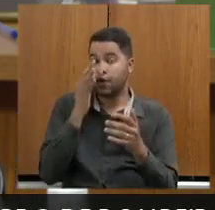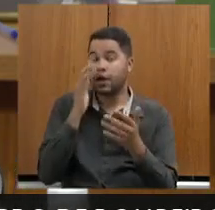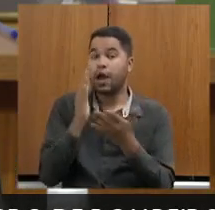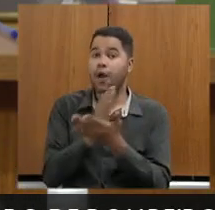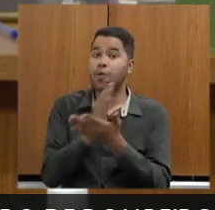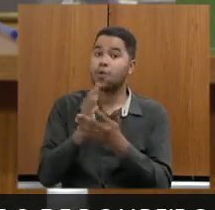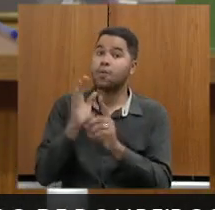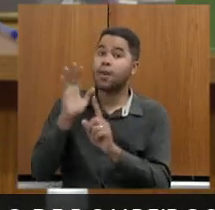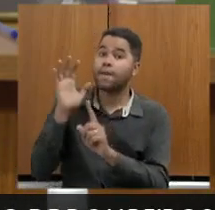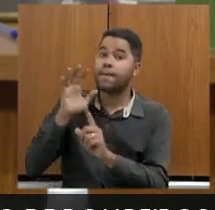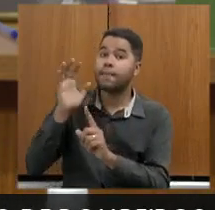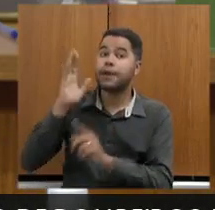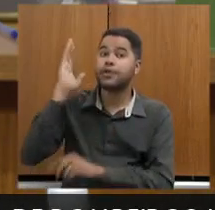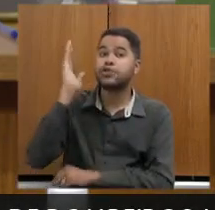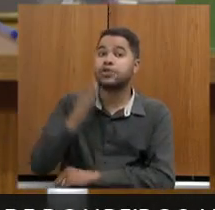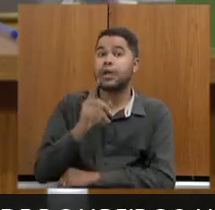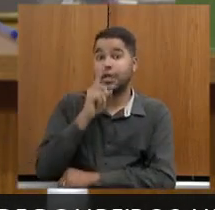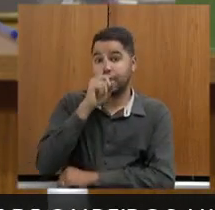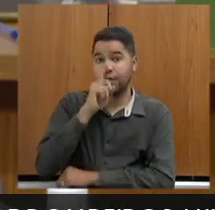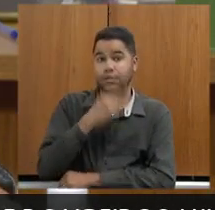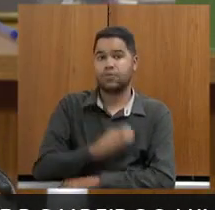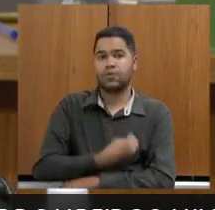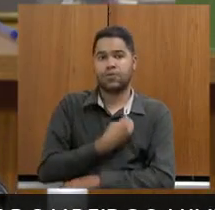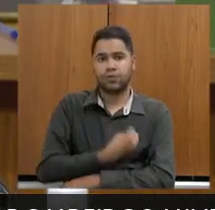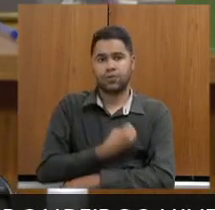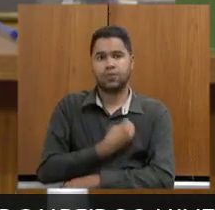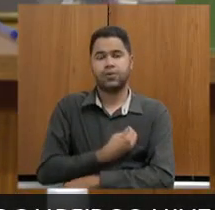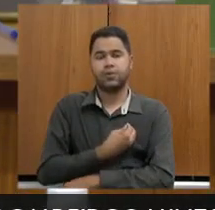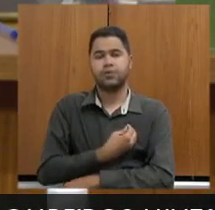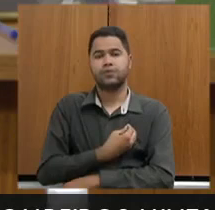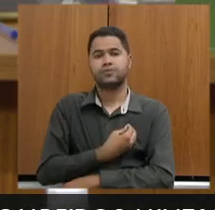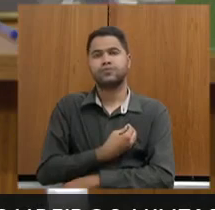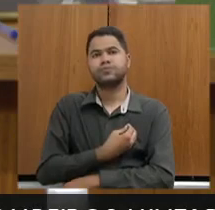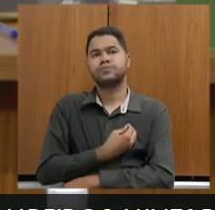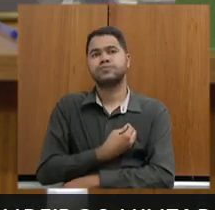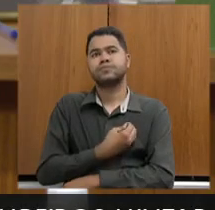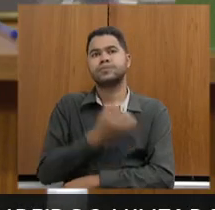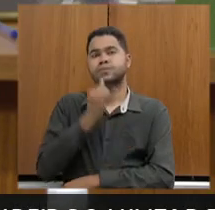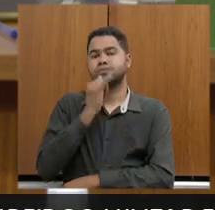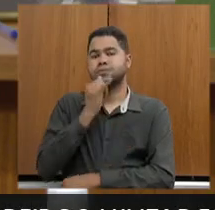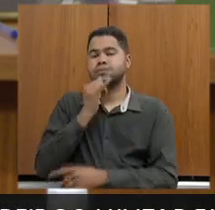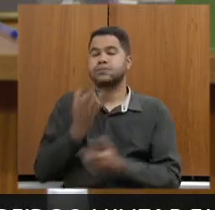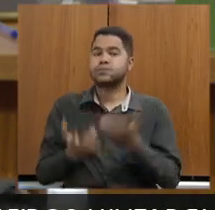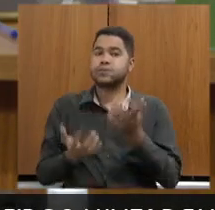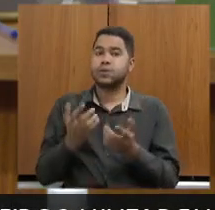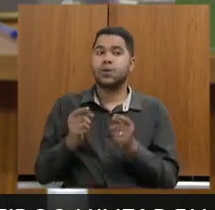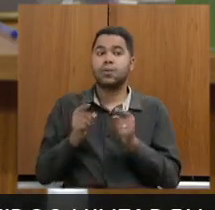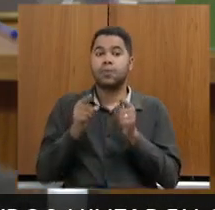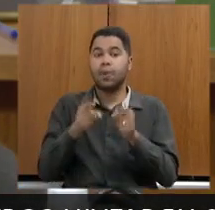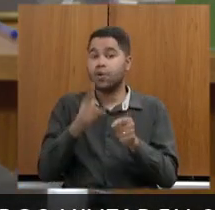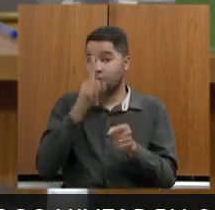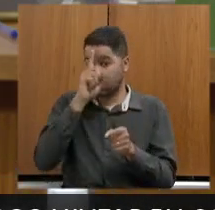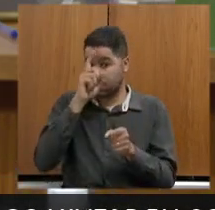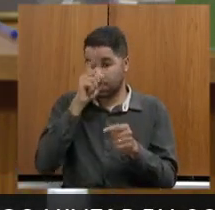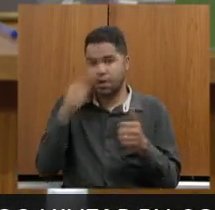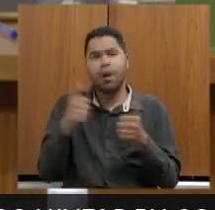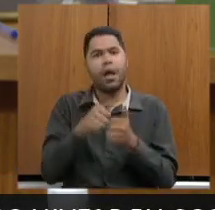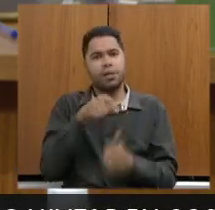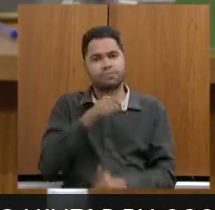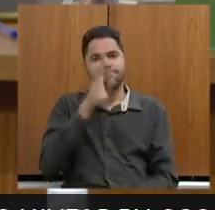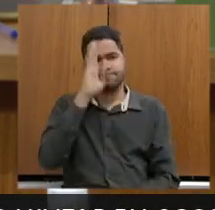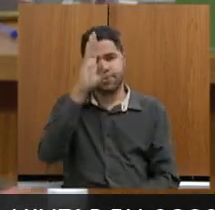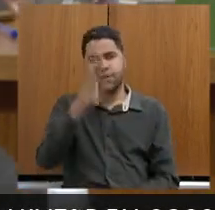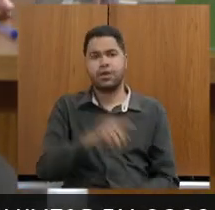alguma implicação direta de risco a vida então nós temos aí um incêndio que pode chegar ao Hospital ele tem